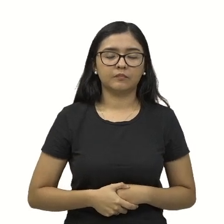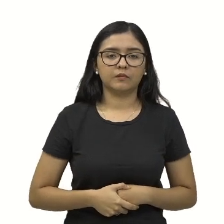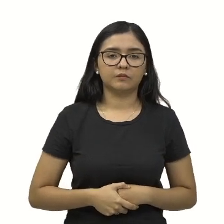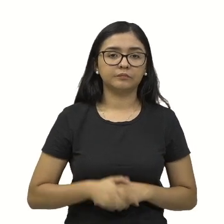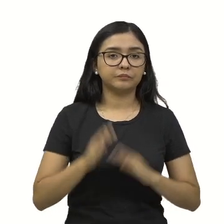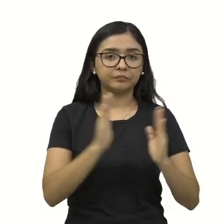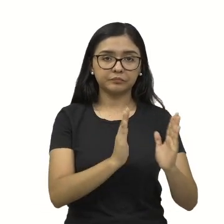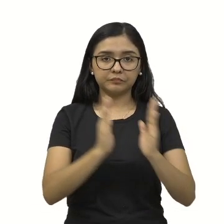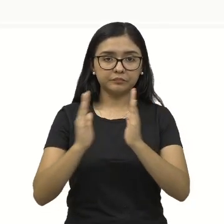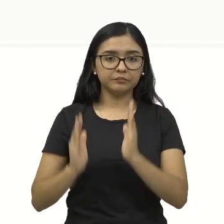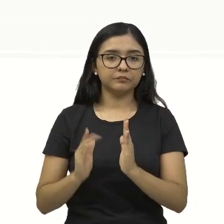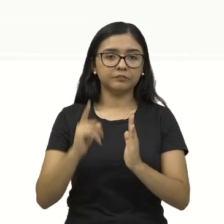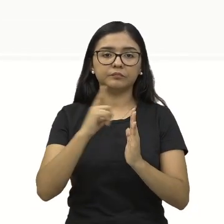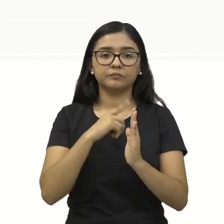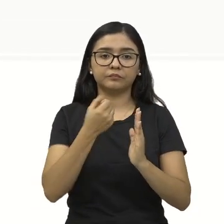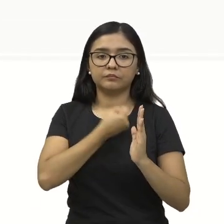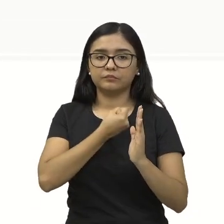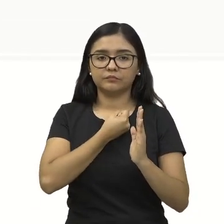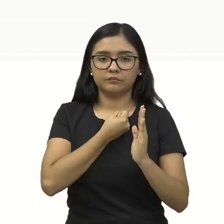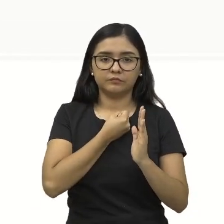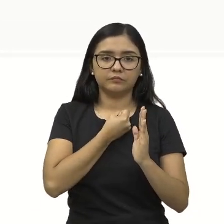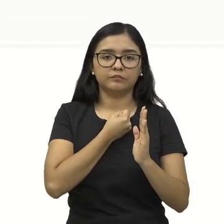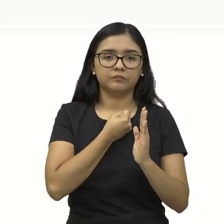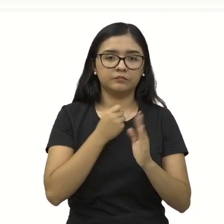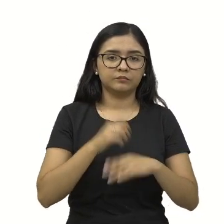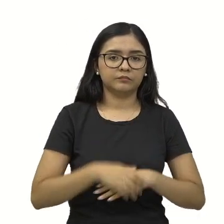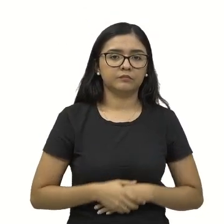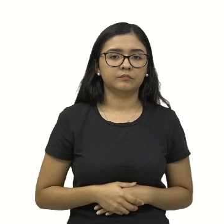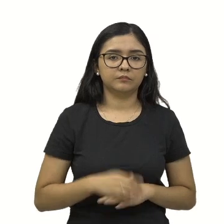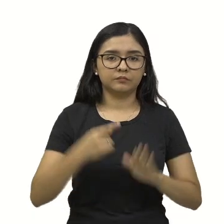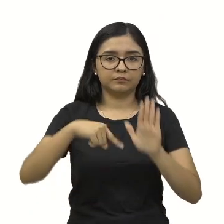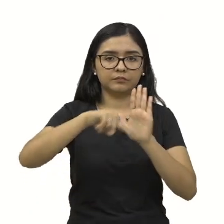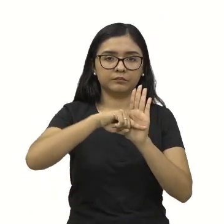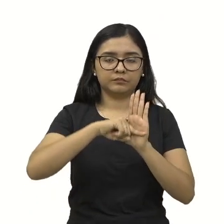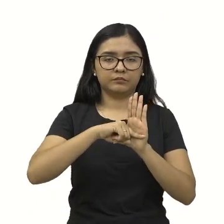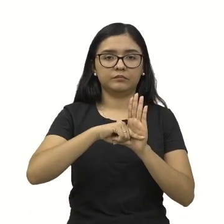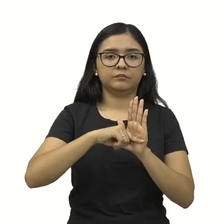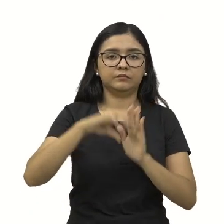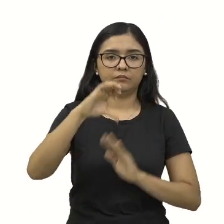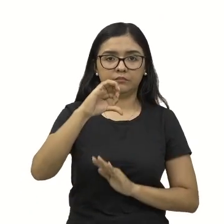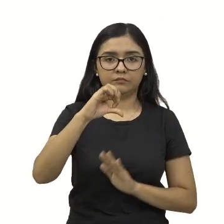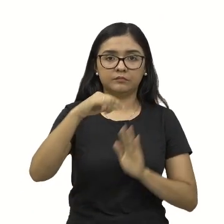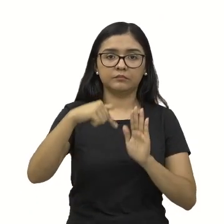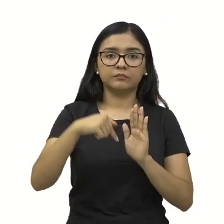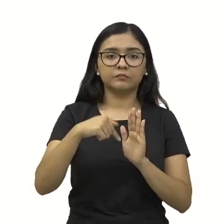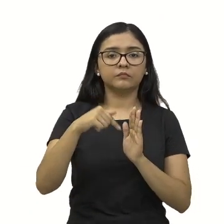E a última coluna, menos 9, 7 e 1.